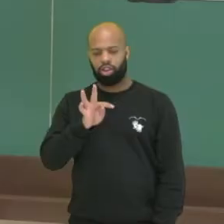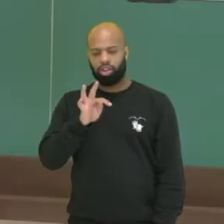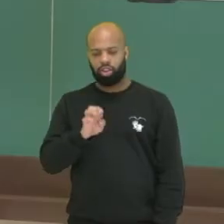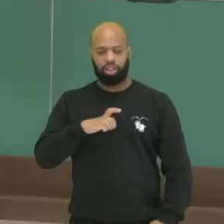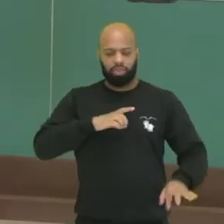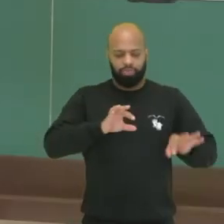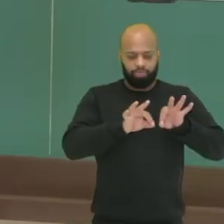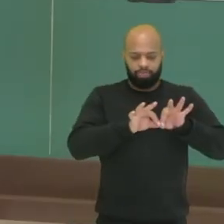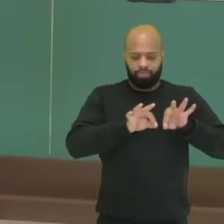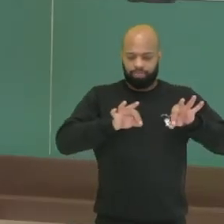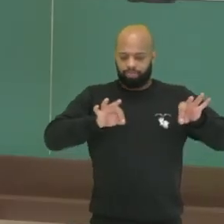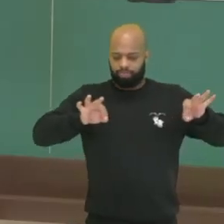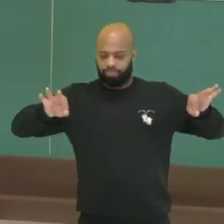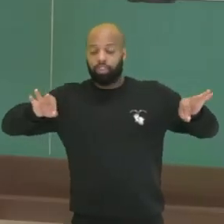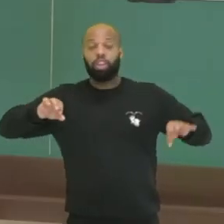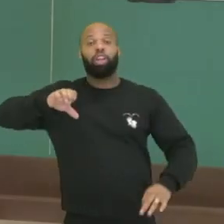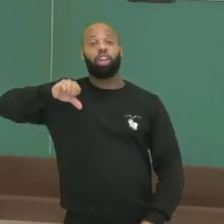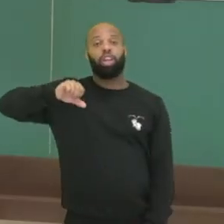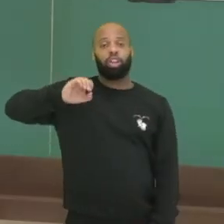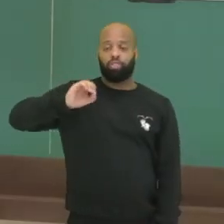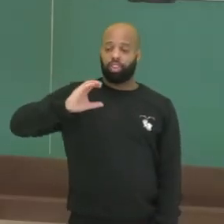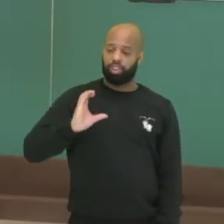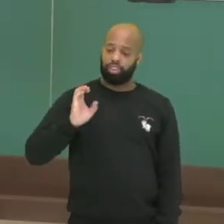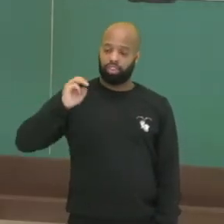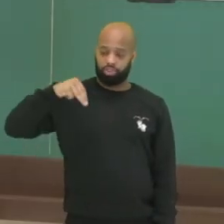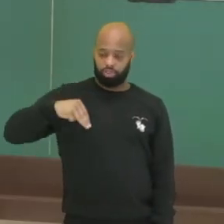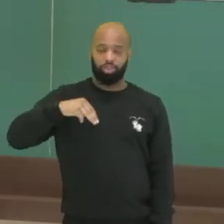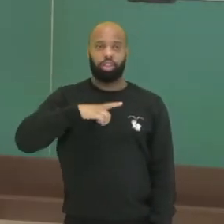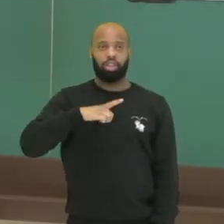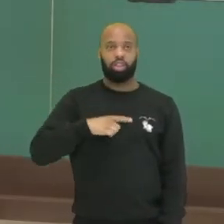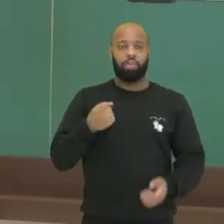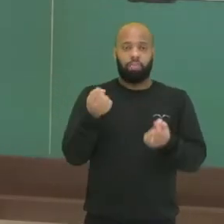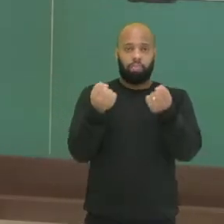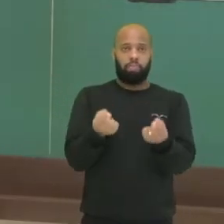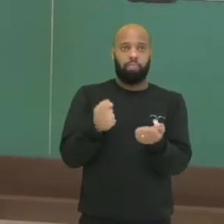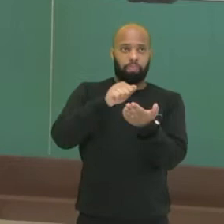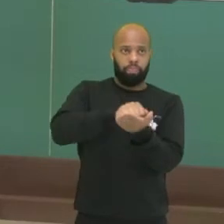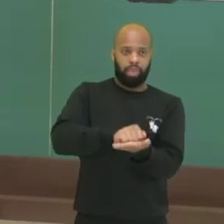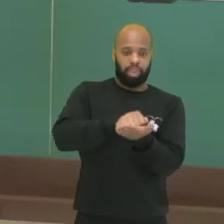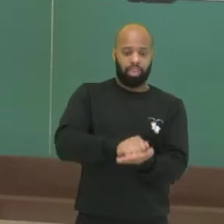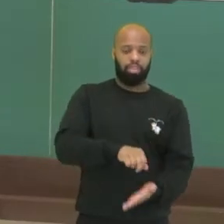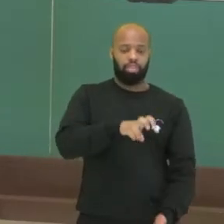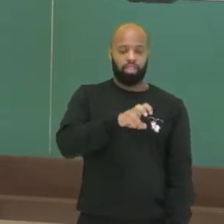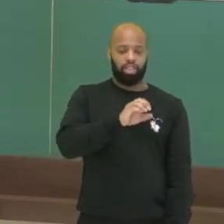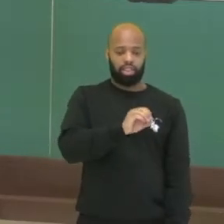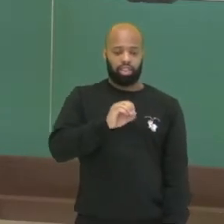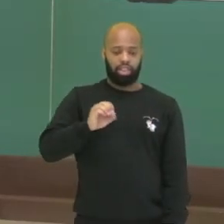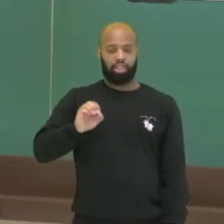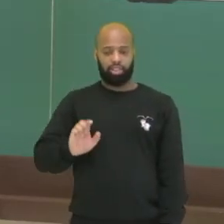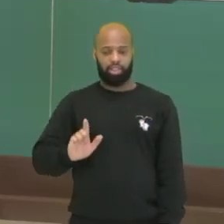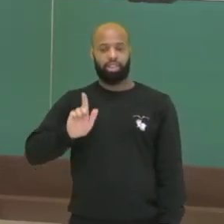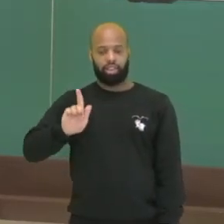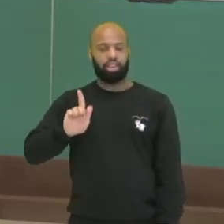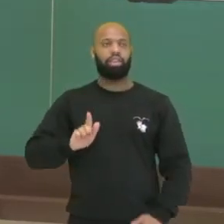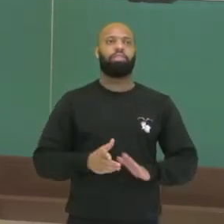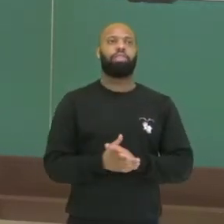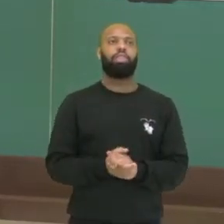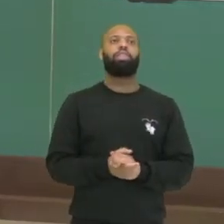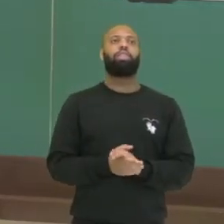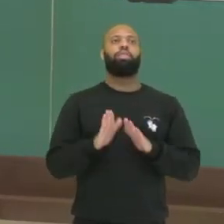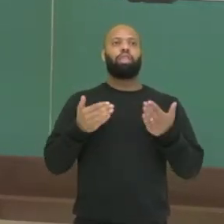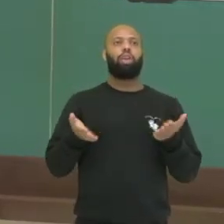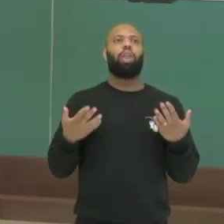90 centímetros, tem um peso de 500 gramas, então ele é